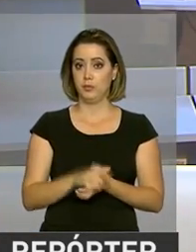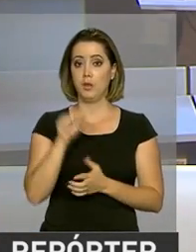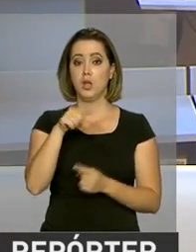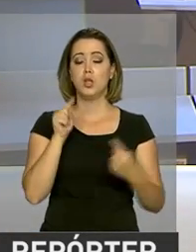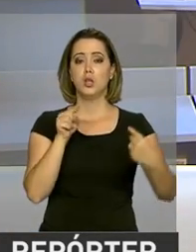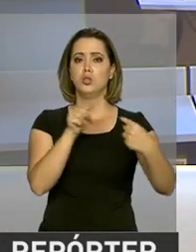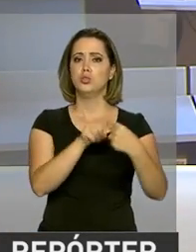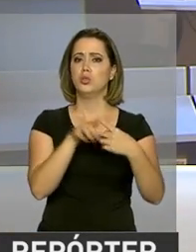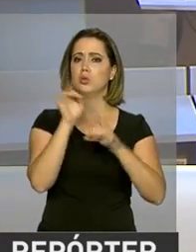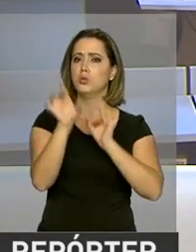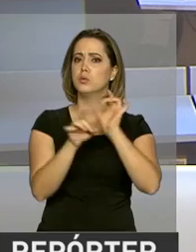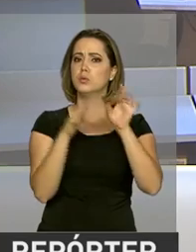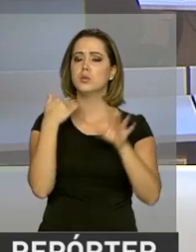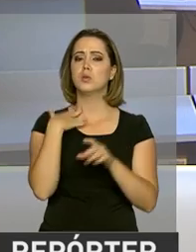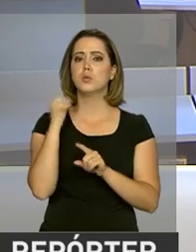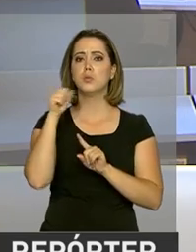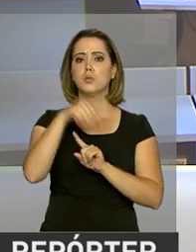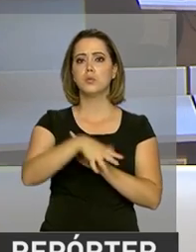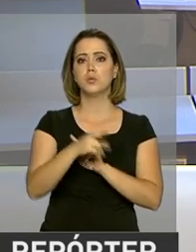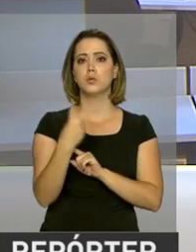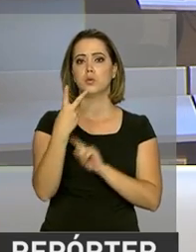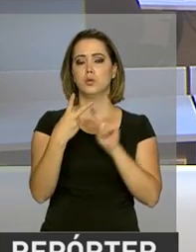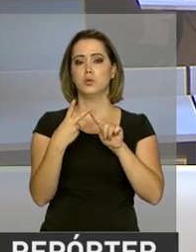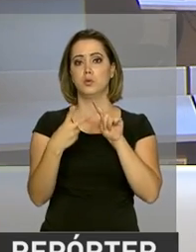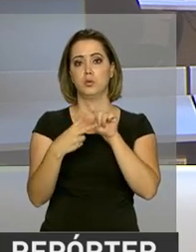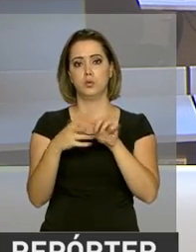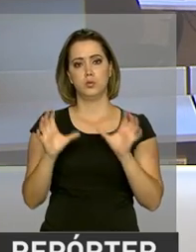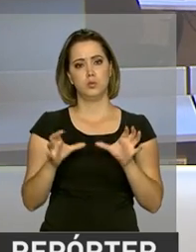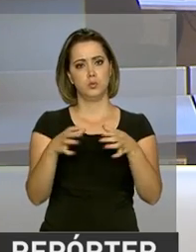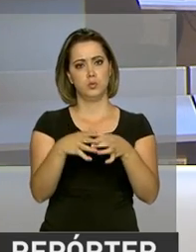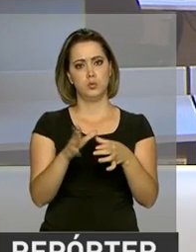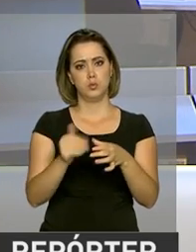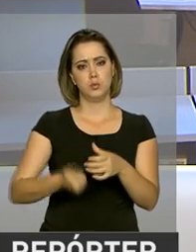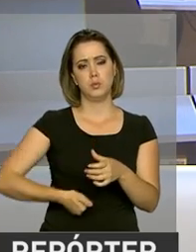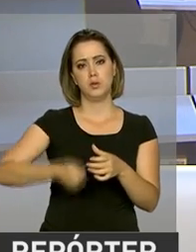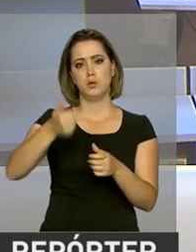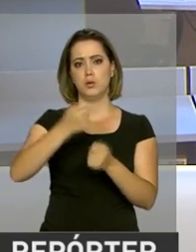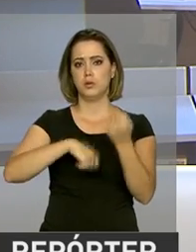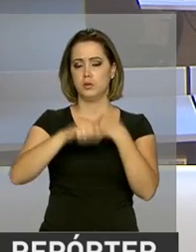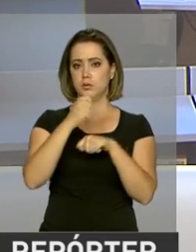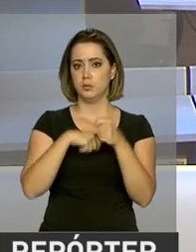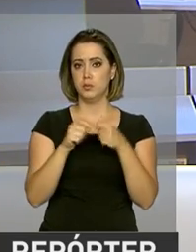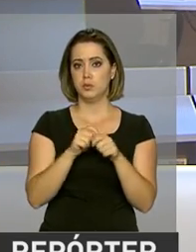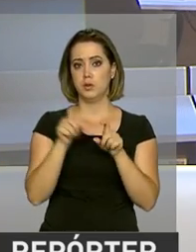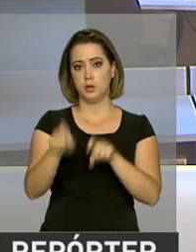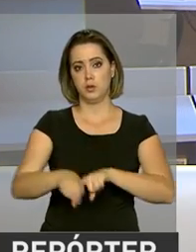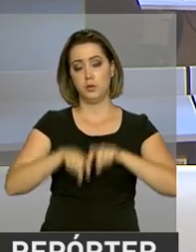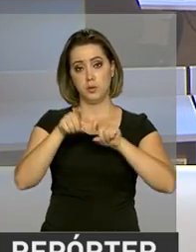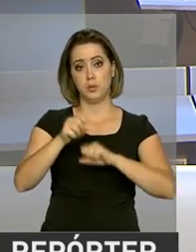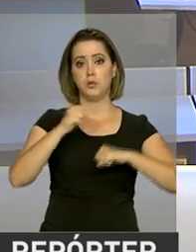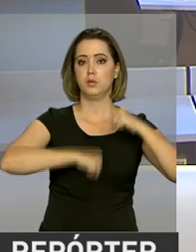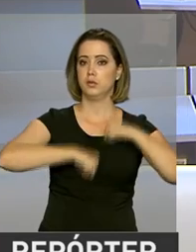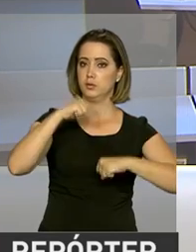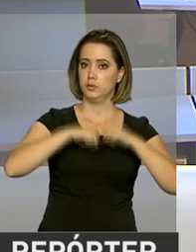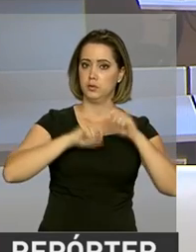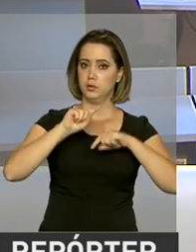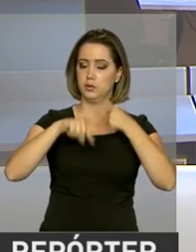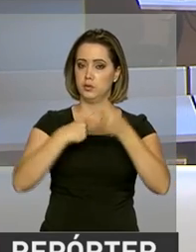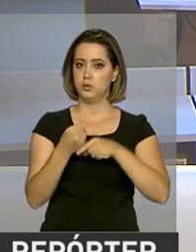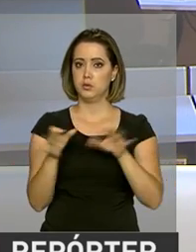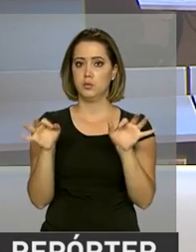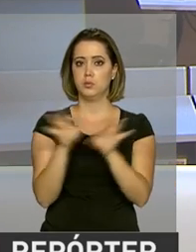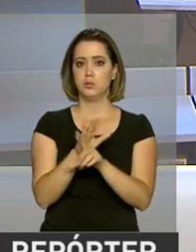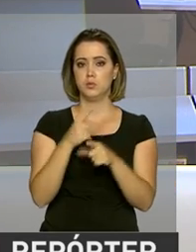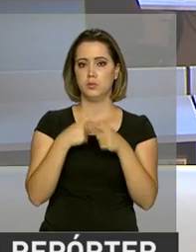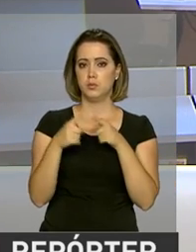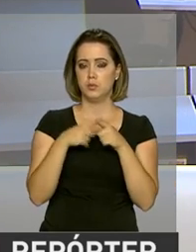de acordo com especialistas do Banco Central dois setores vão liderar a recuperação da economia Agropecuária e Indústria depois da recessão